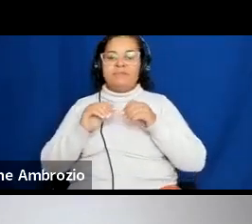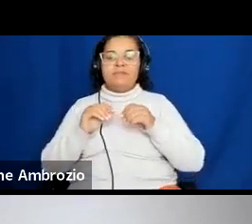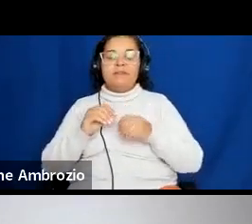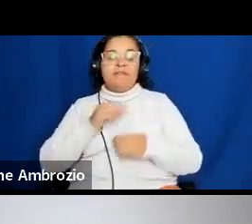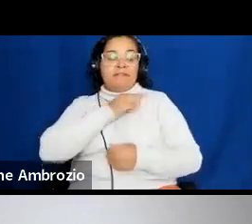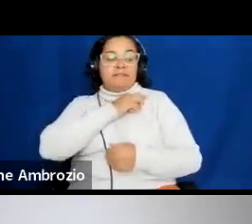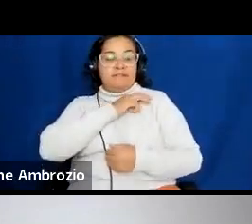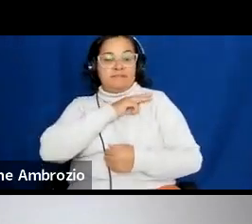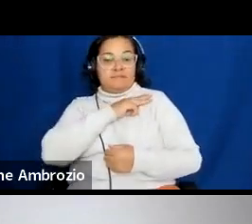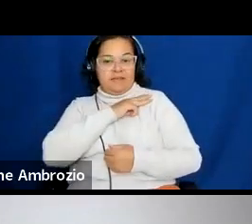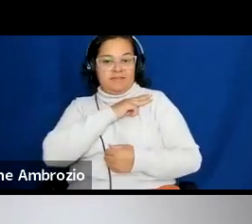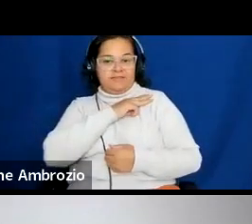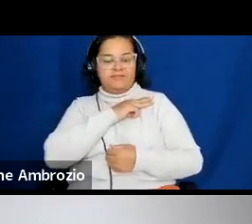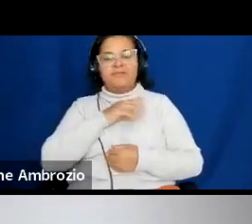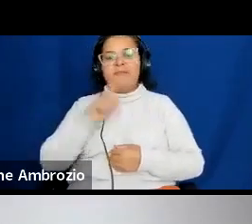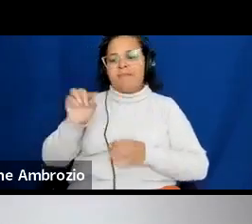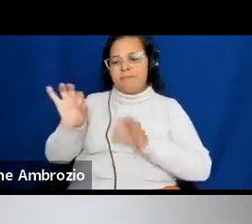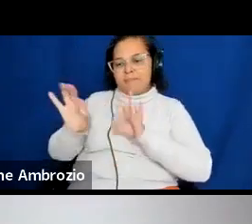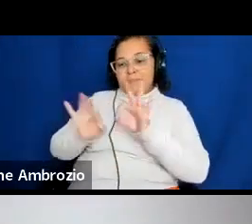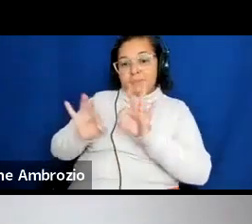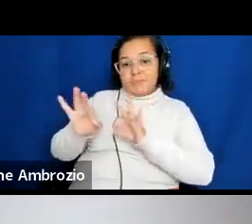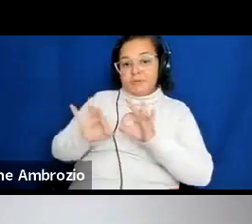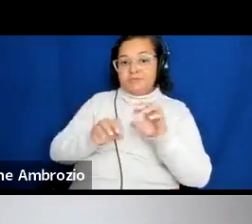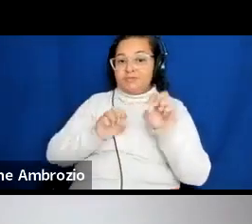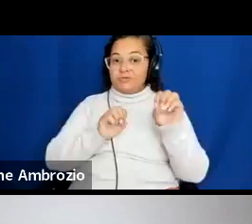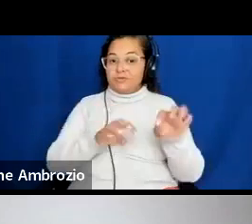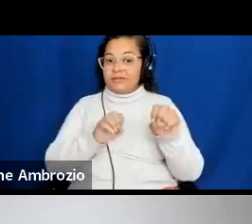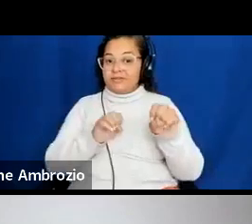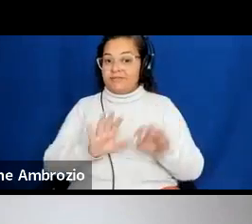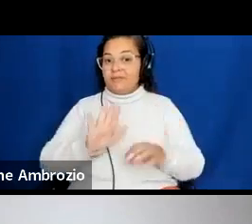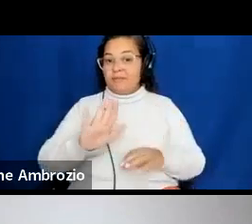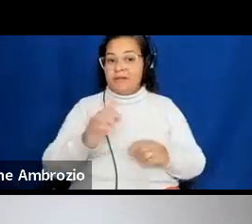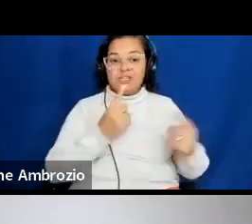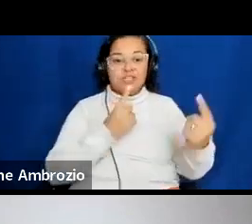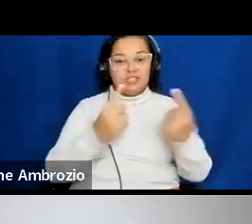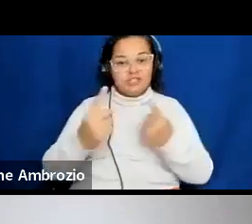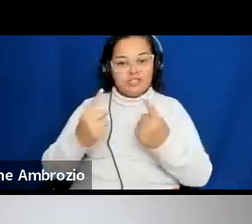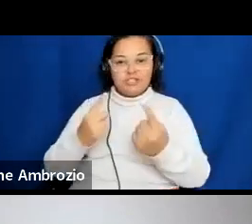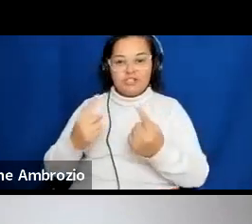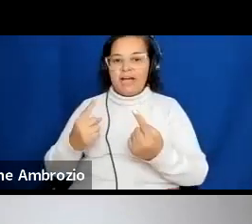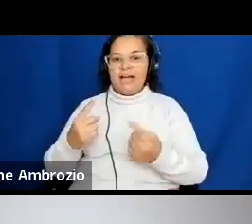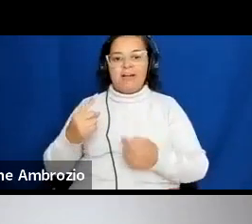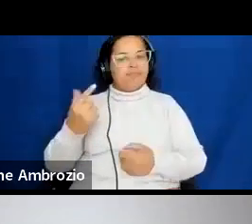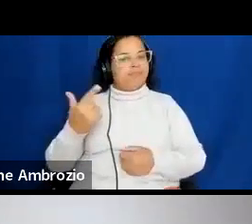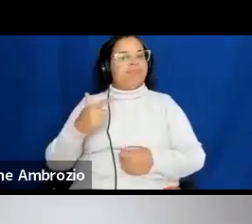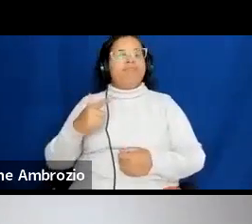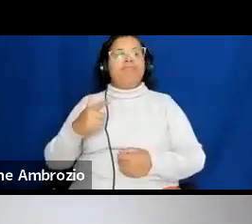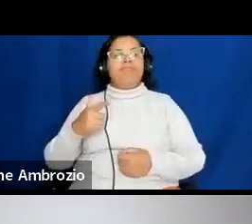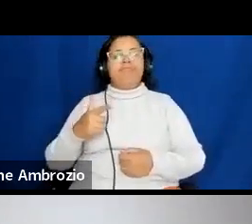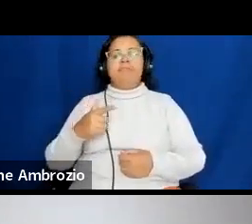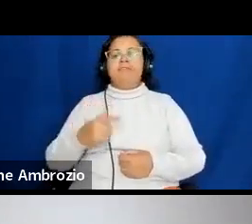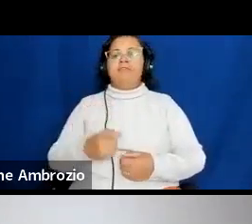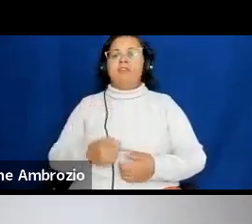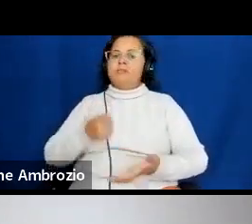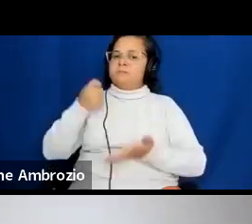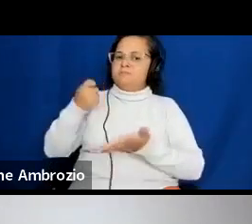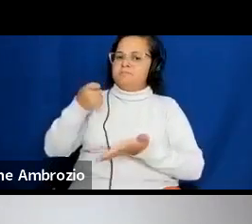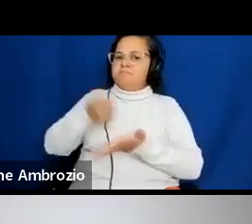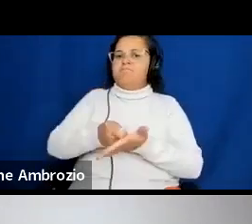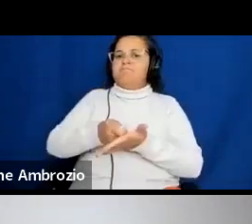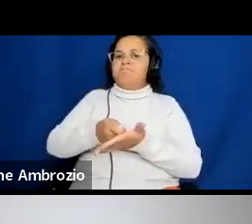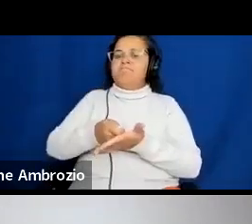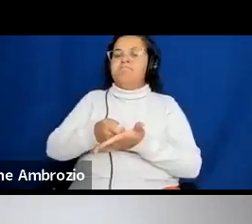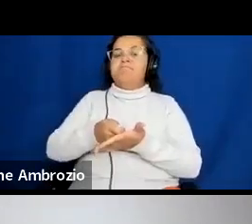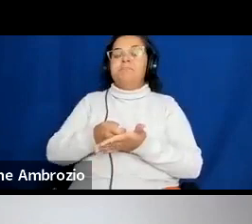Que é um projeto de educação que, na verdade, não foi dialogado, né? Ele foi imposto na educação pública brasileira,